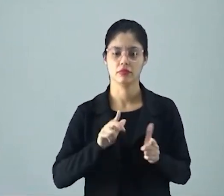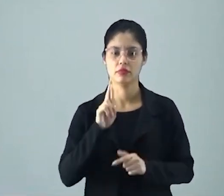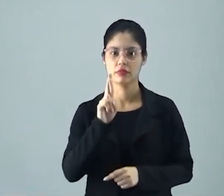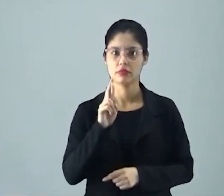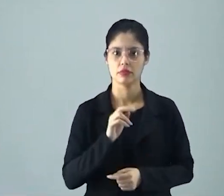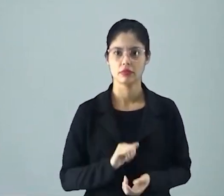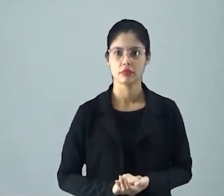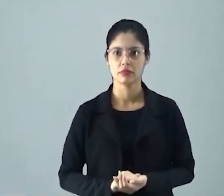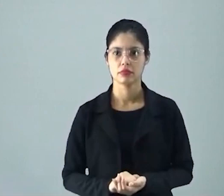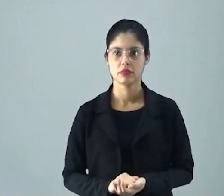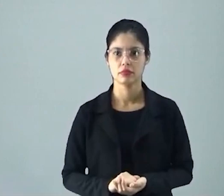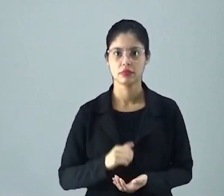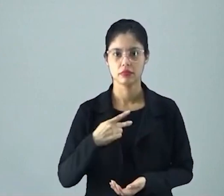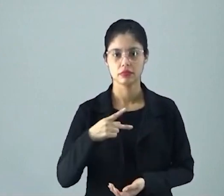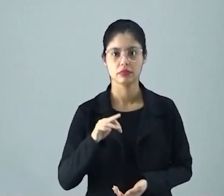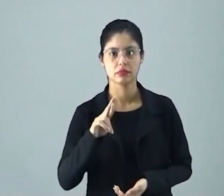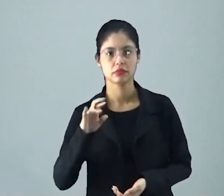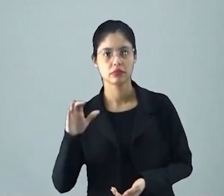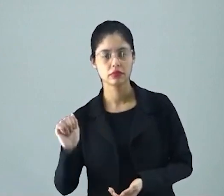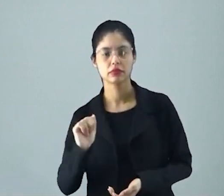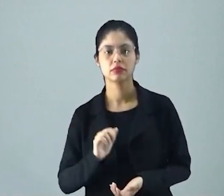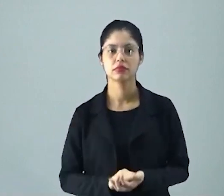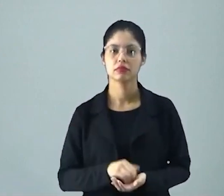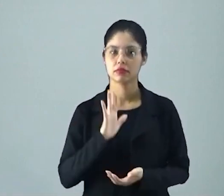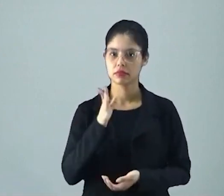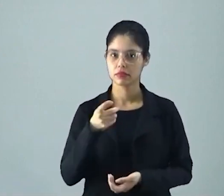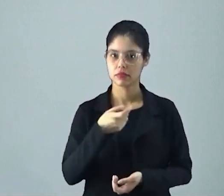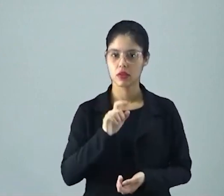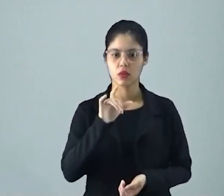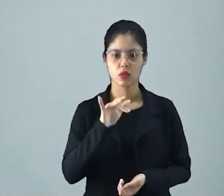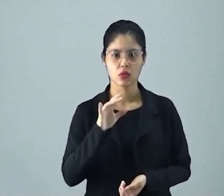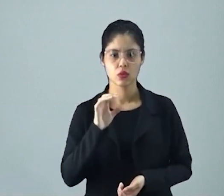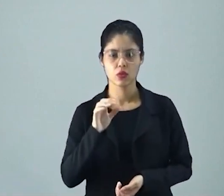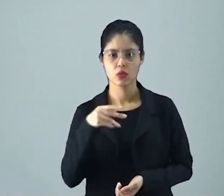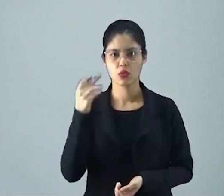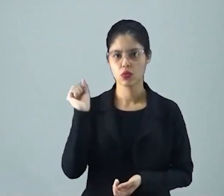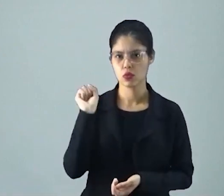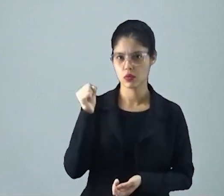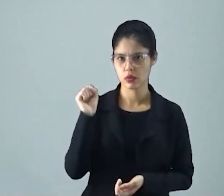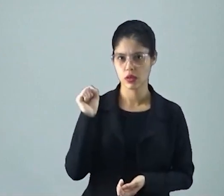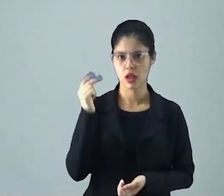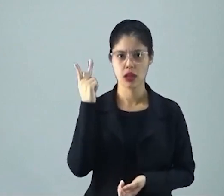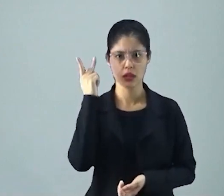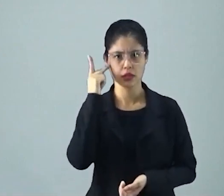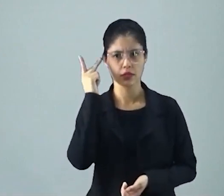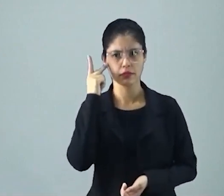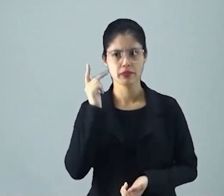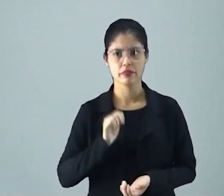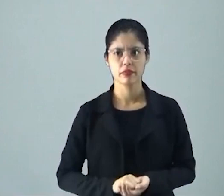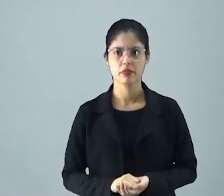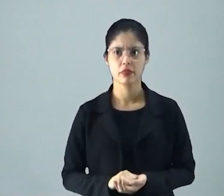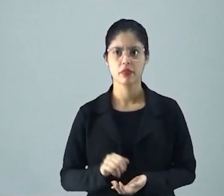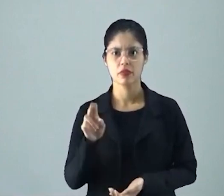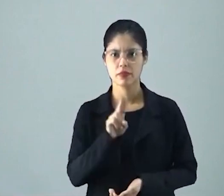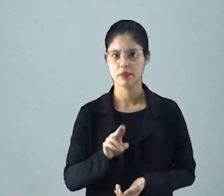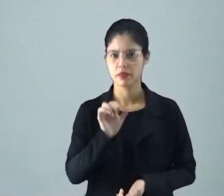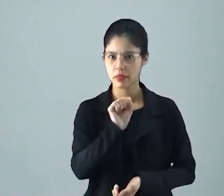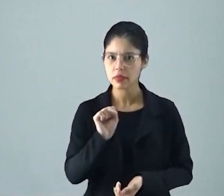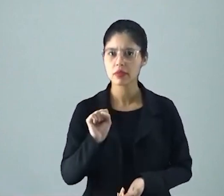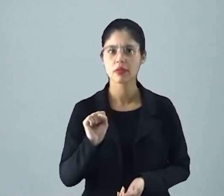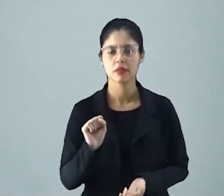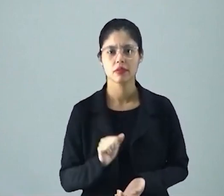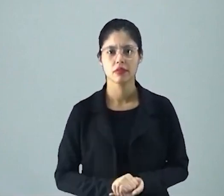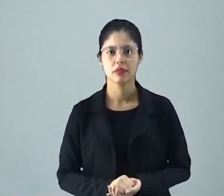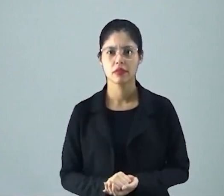R, porta, portão. Já temos o chiado, né, do povo paulista, que já o S já